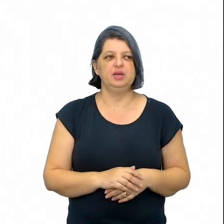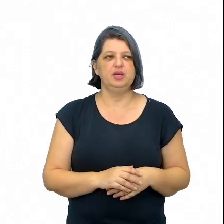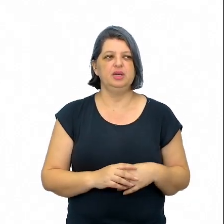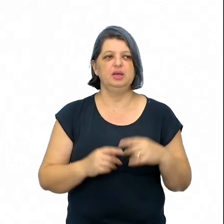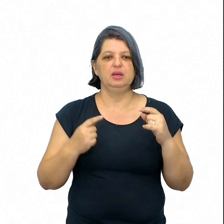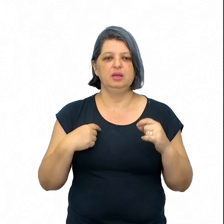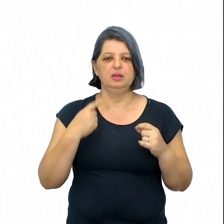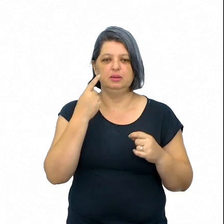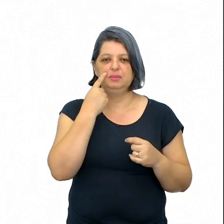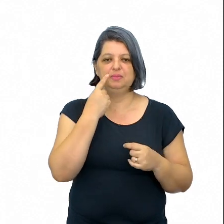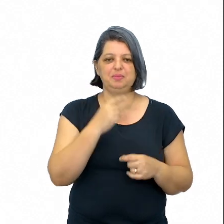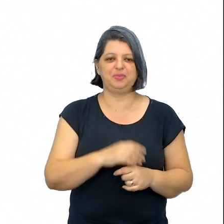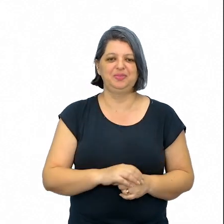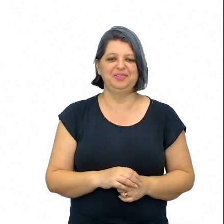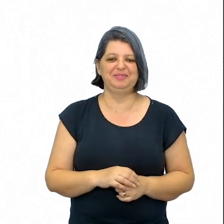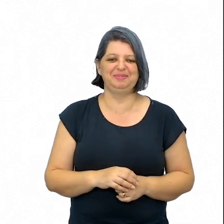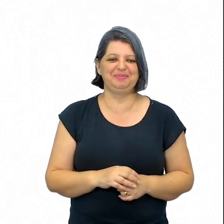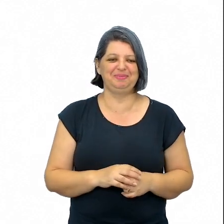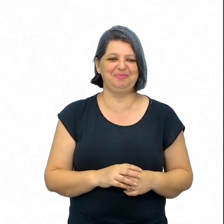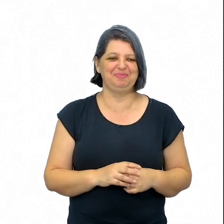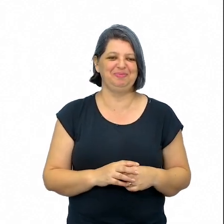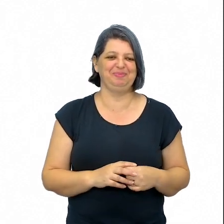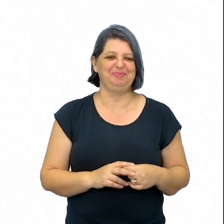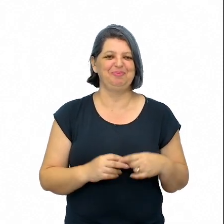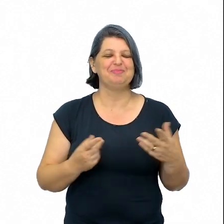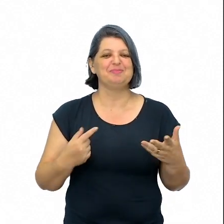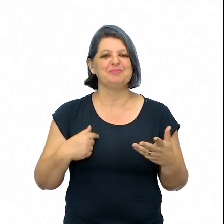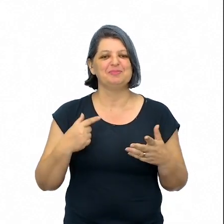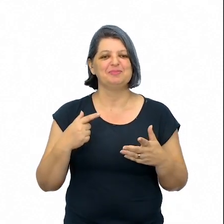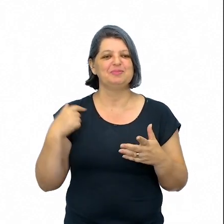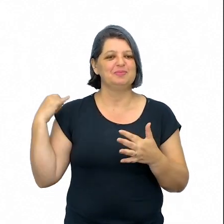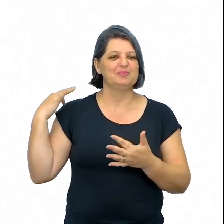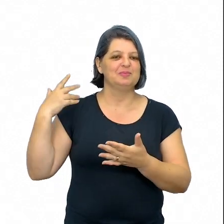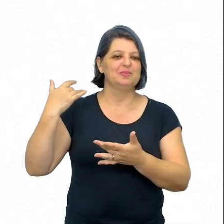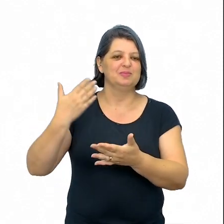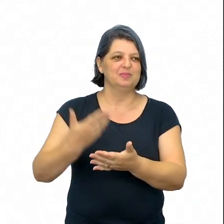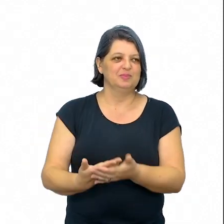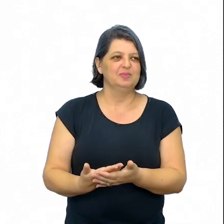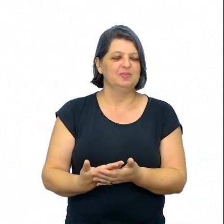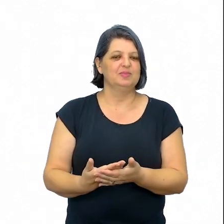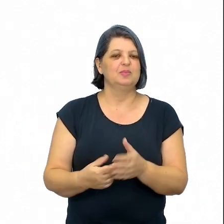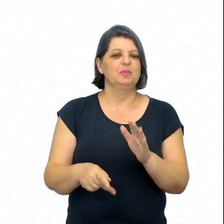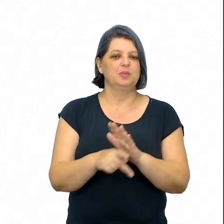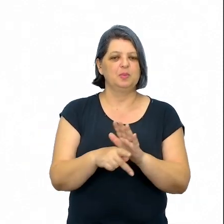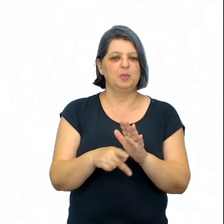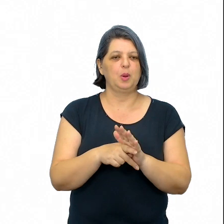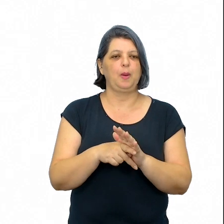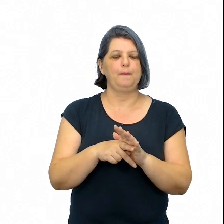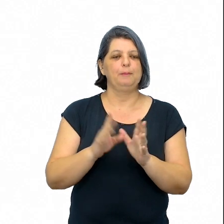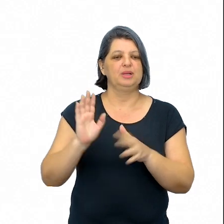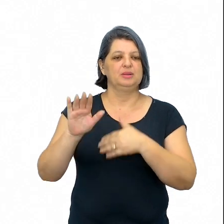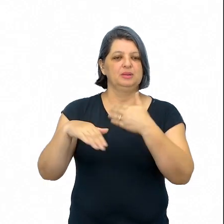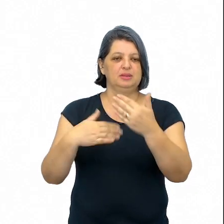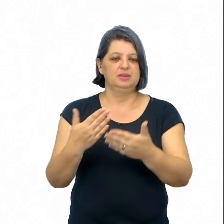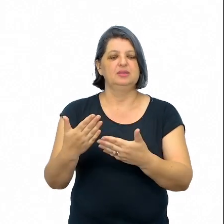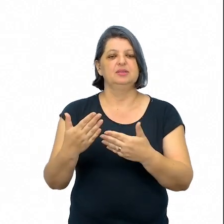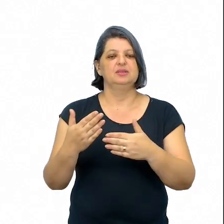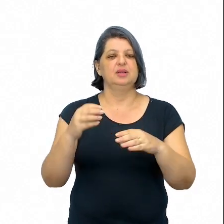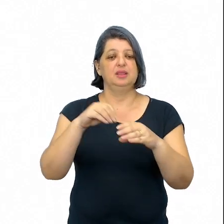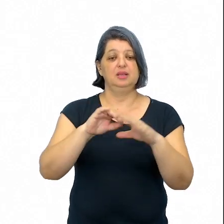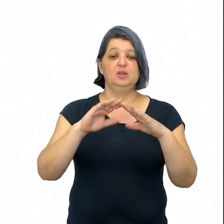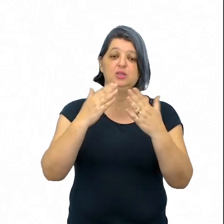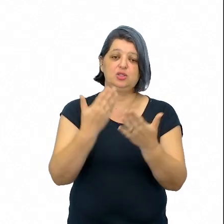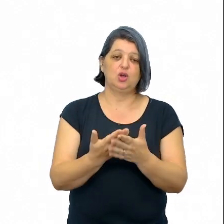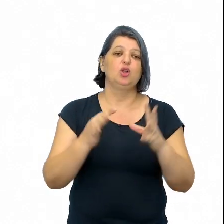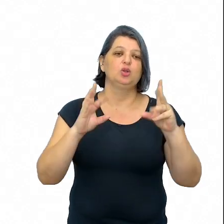perguntas para vocês. Porque se o aluno vai aprendendo ao longo da sua trajetória escolar, trabalhar com todos os